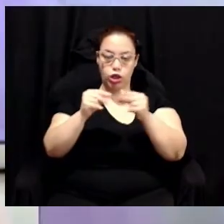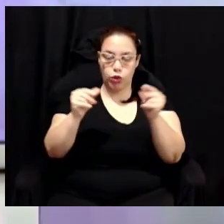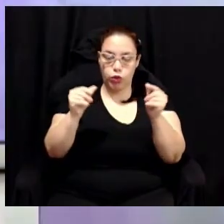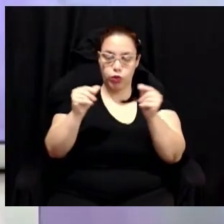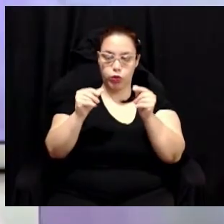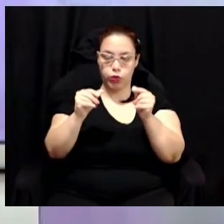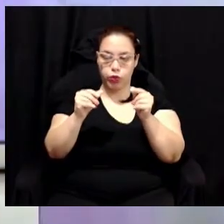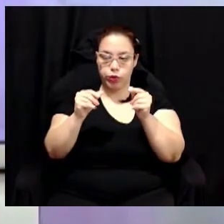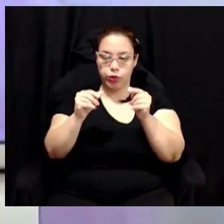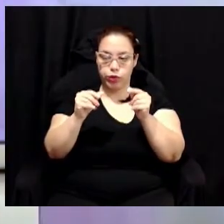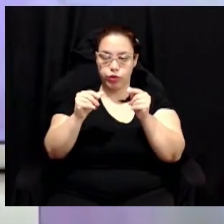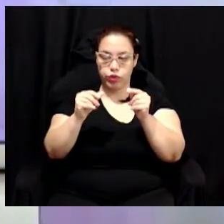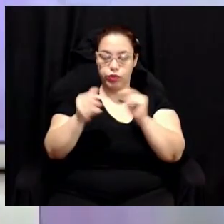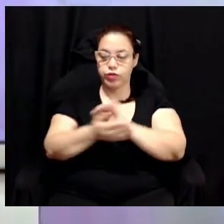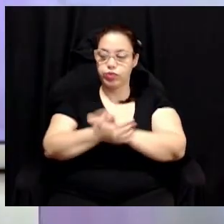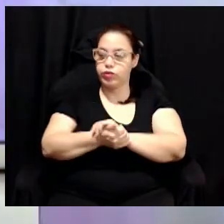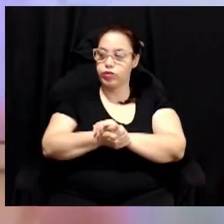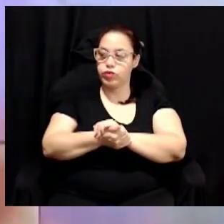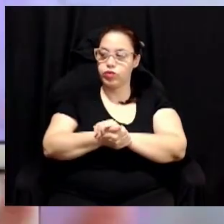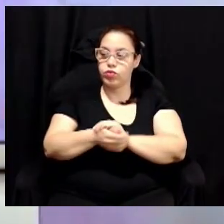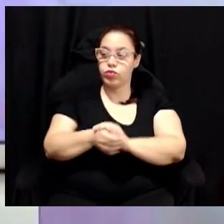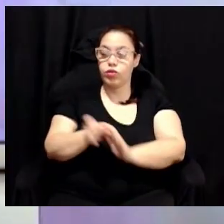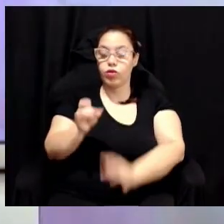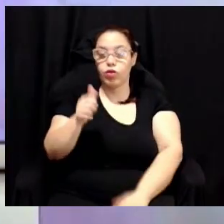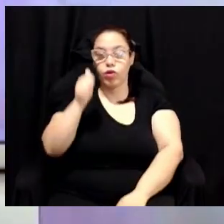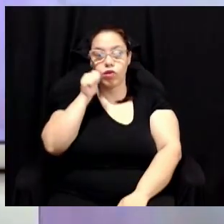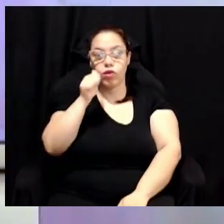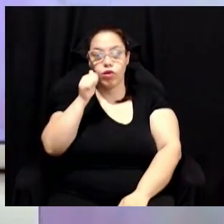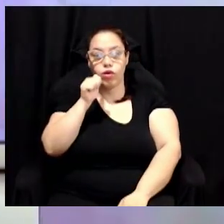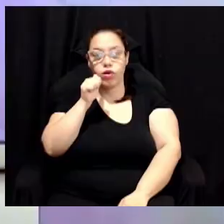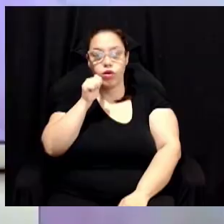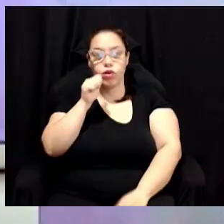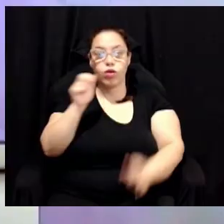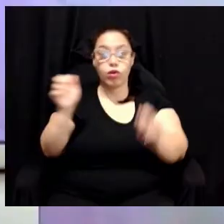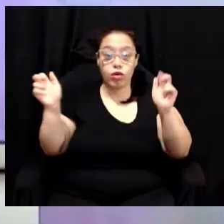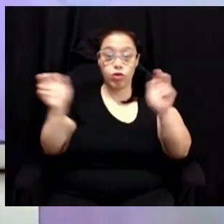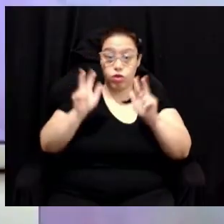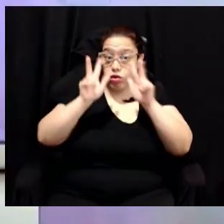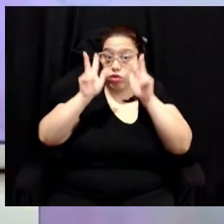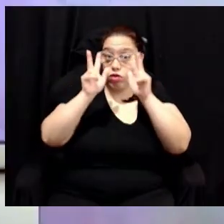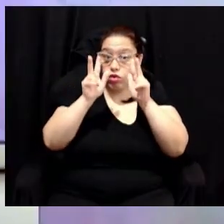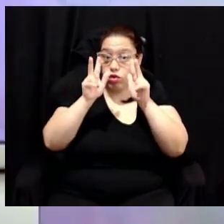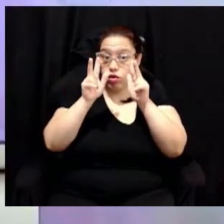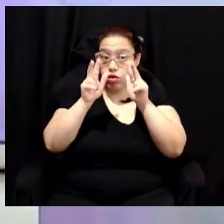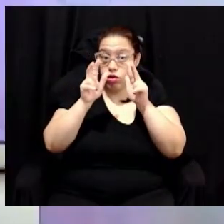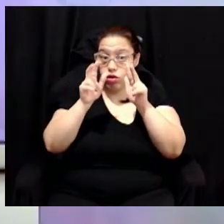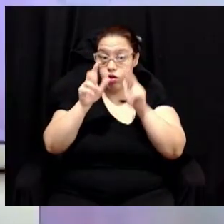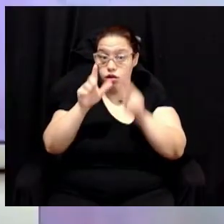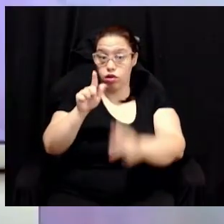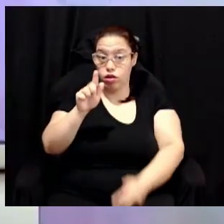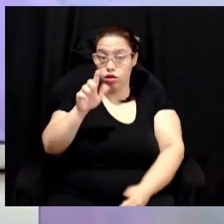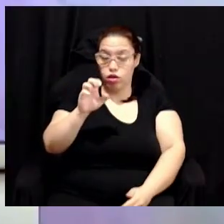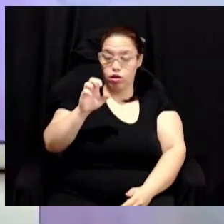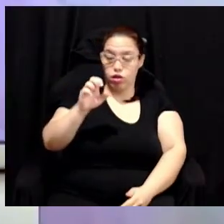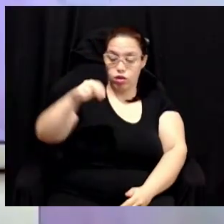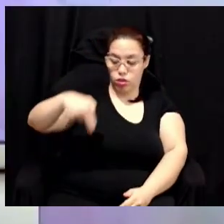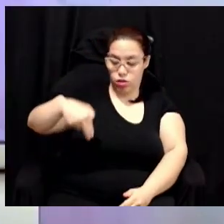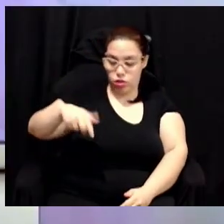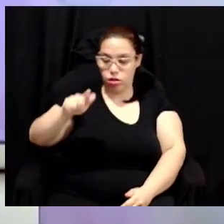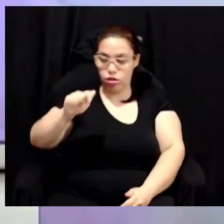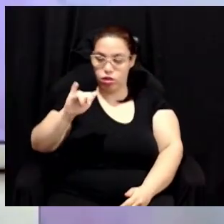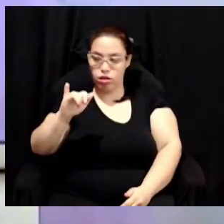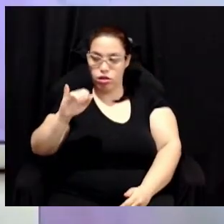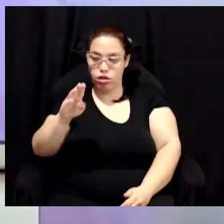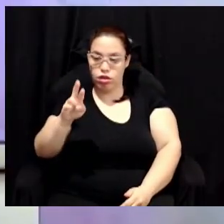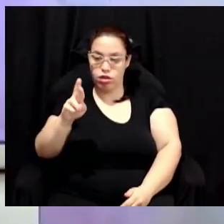de desinflamar o seu corpo. Só que algumas mulheres têm que ficar um pouquinho atentas, que quando consomem gengibre, pode